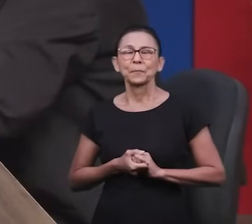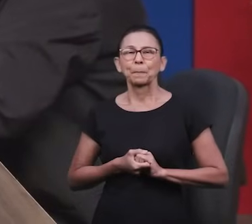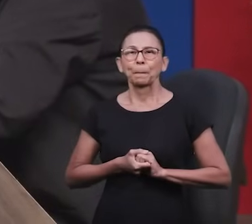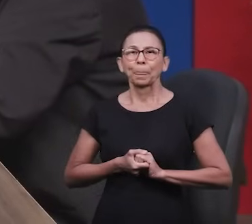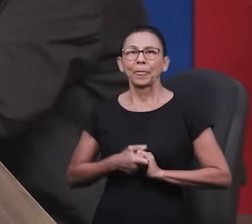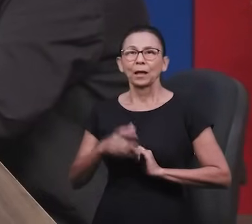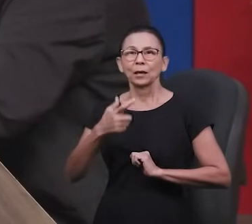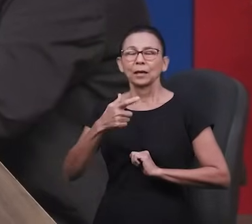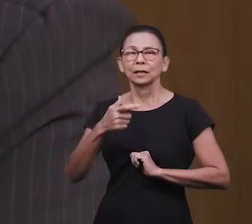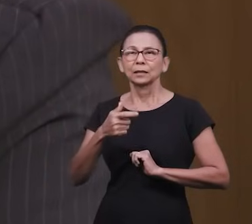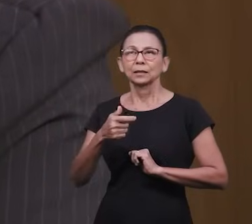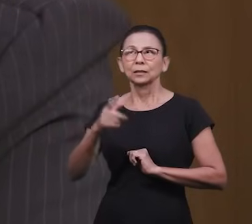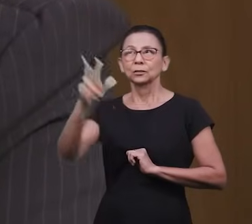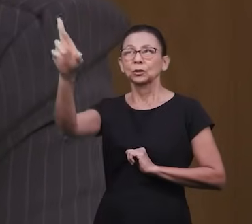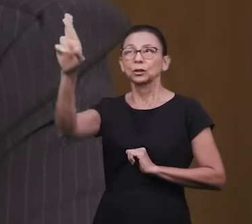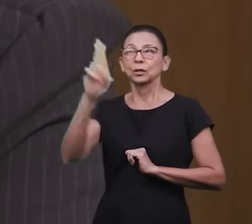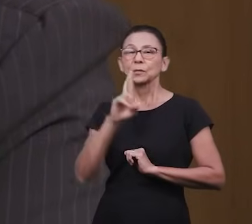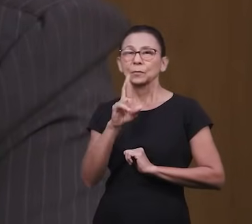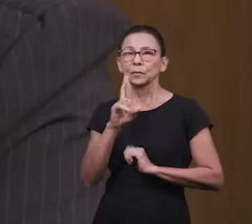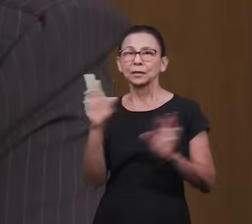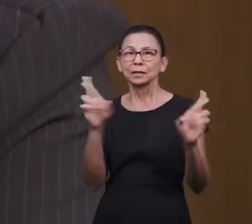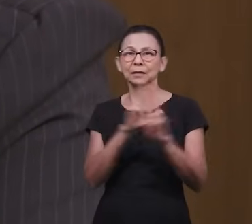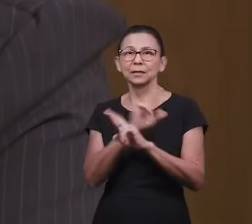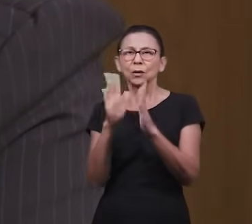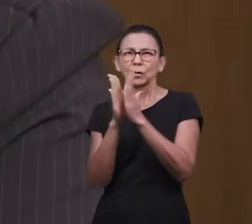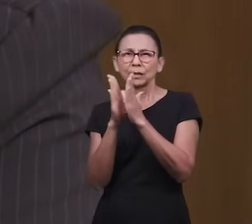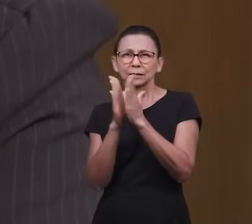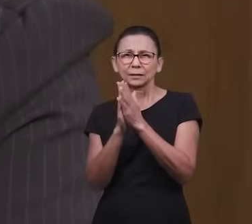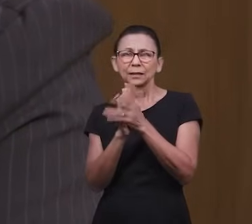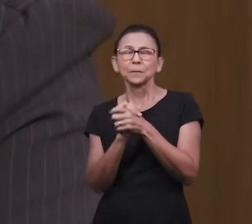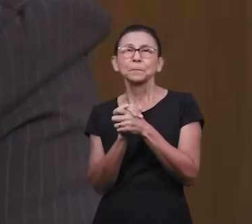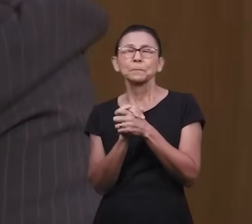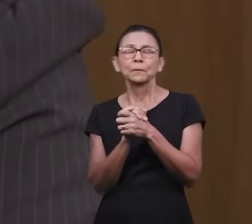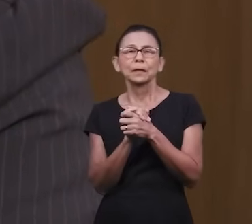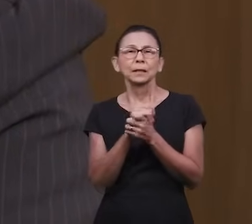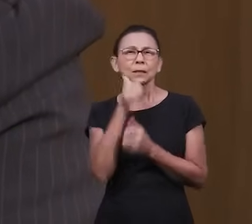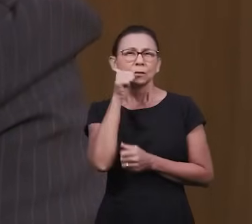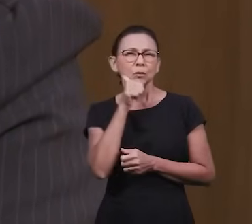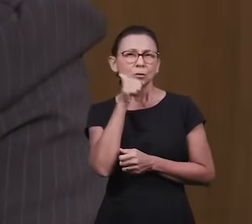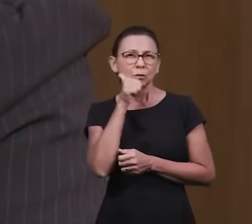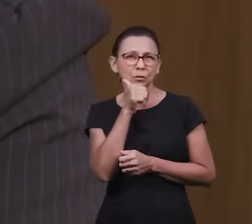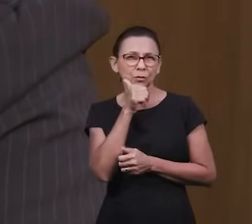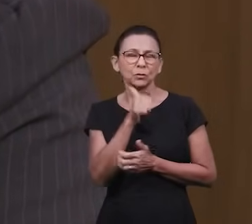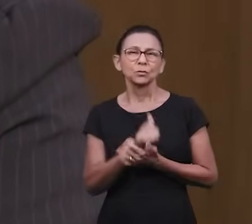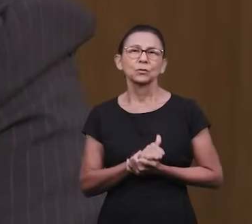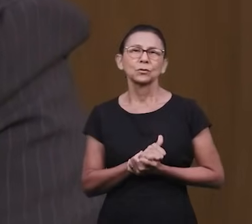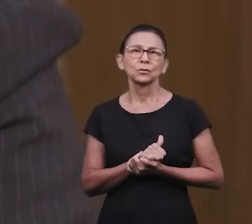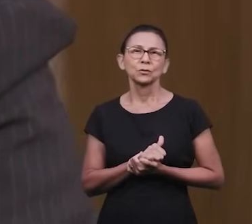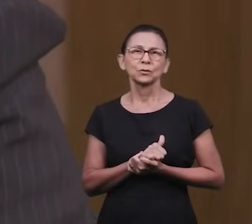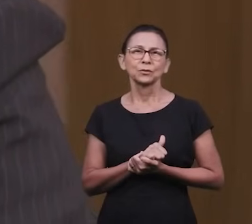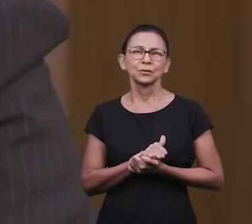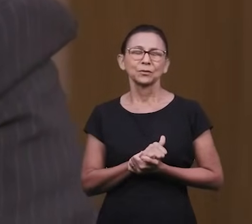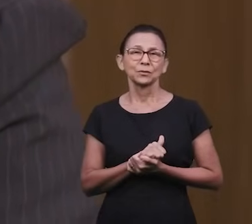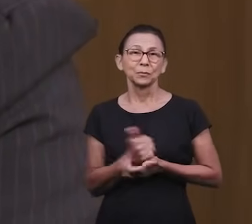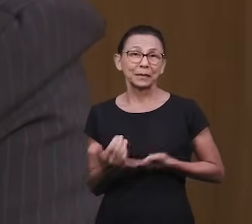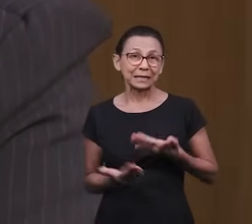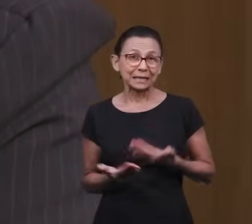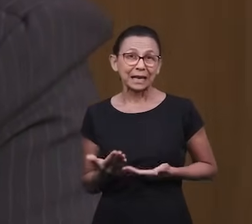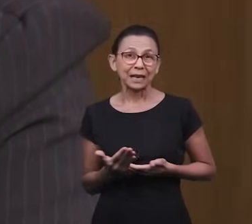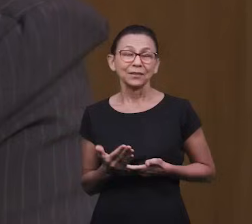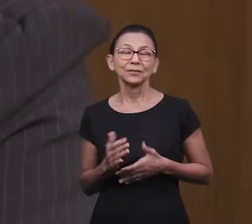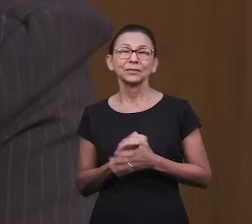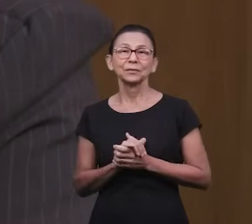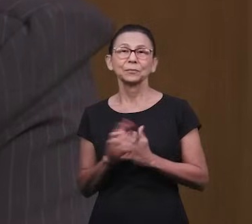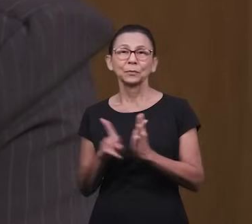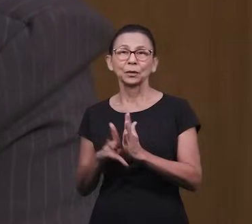uma resposta do Senhor acerca de uma irmã, né, hoje é uma